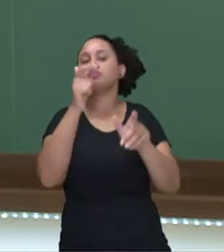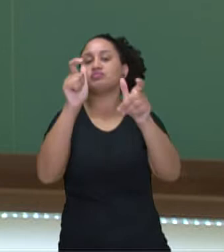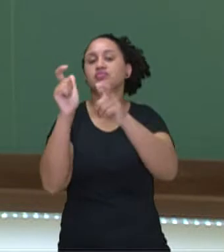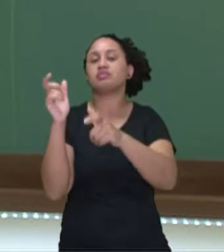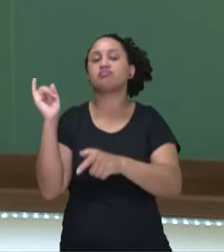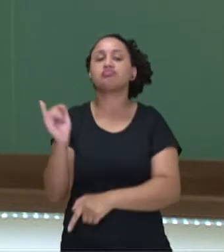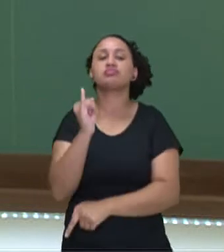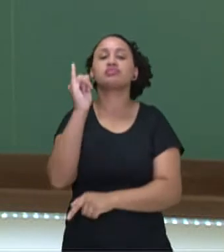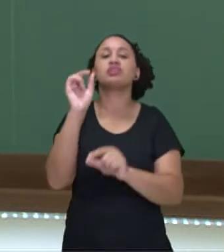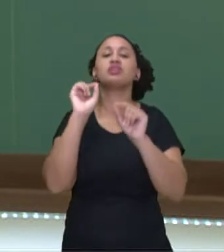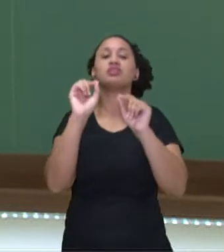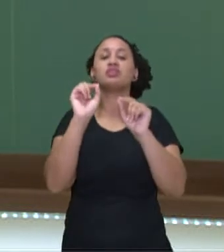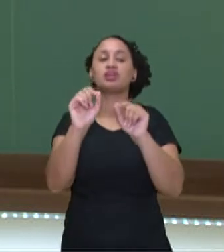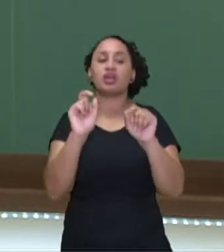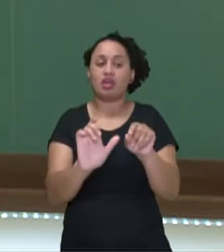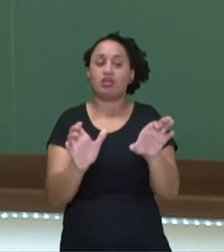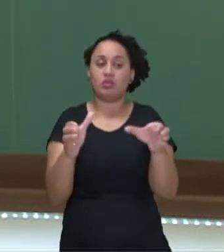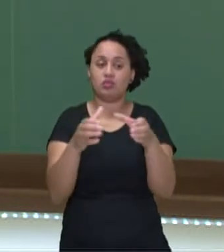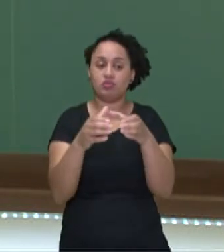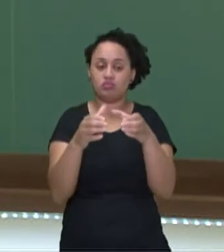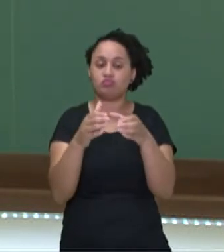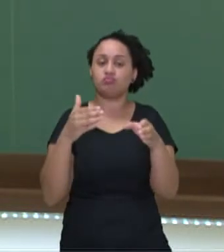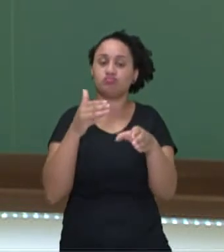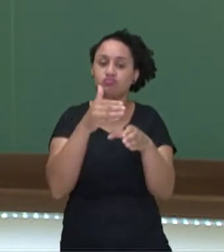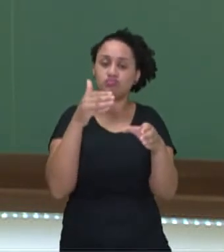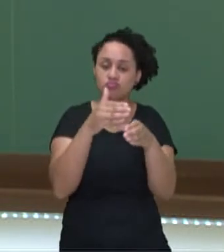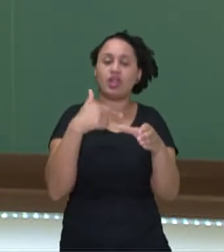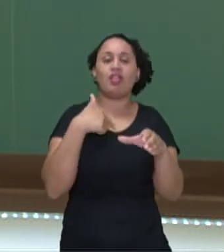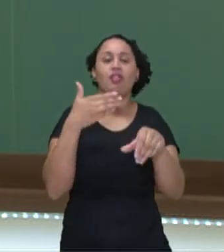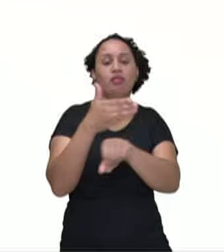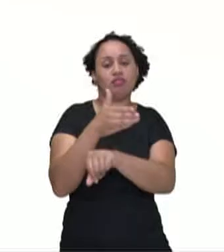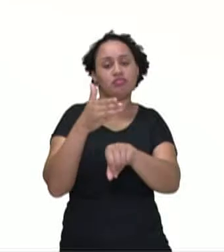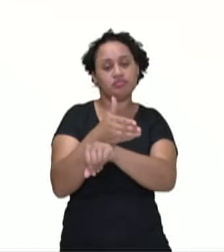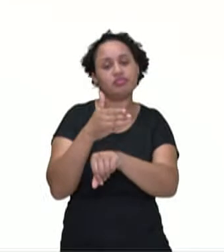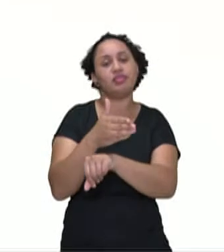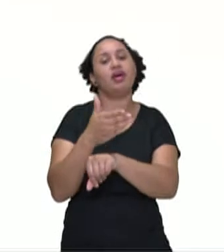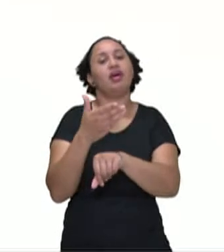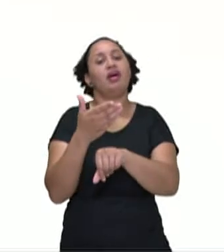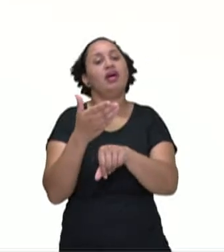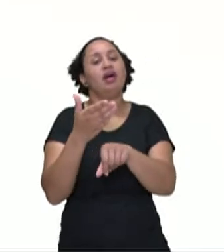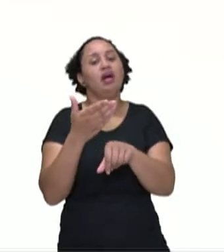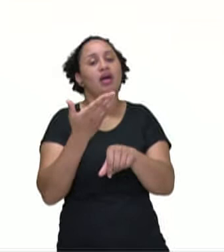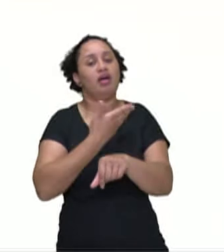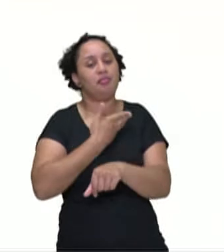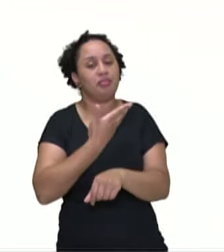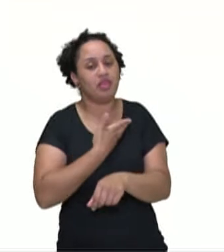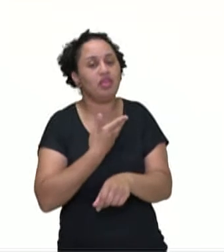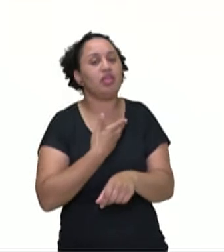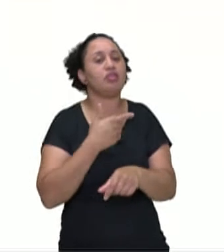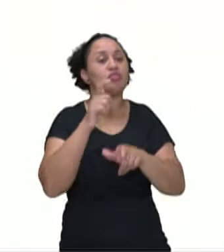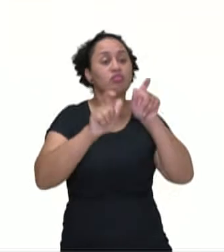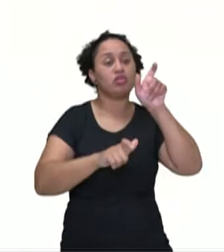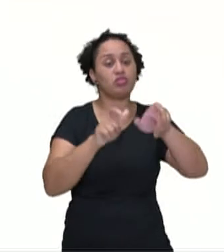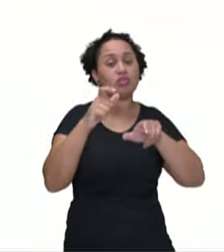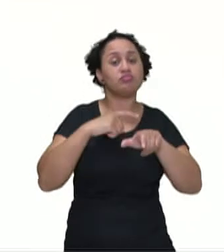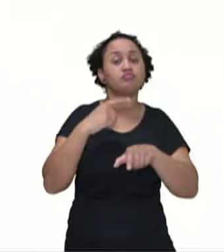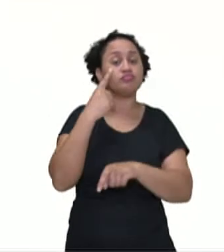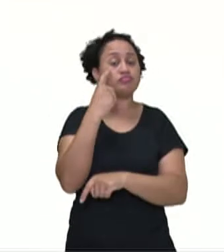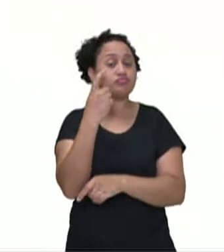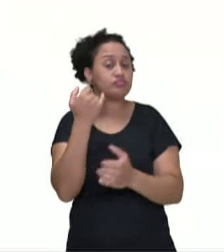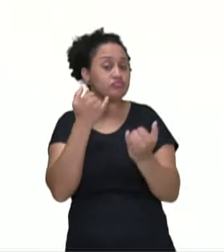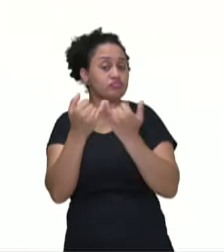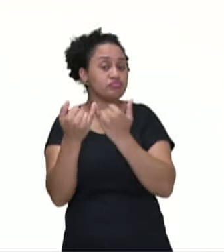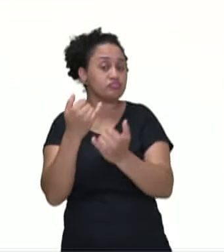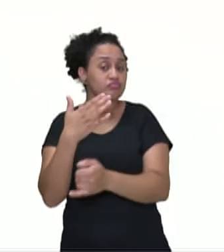de socialização é o grupo que eu frequento, os meus amigos, aqueles que compartilham dos mesmos interesses que eu,